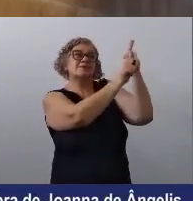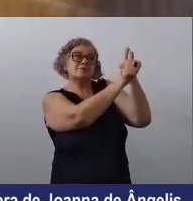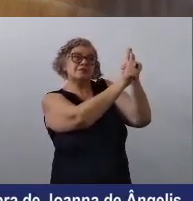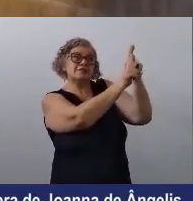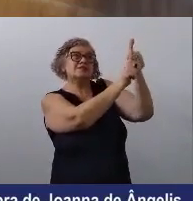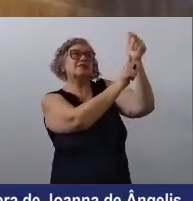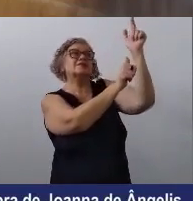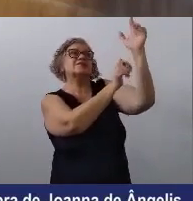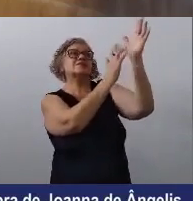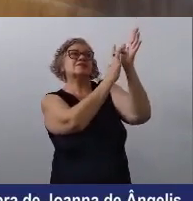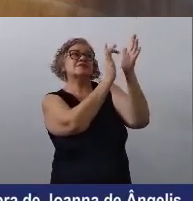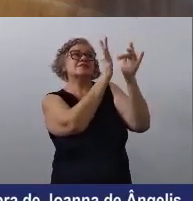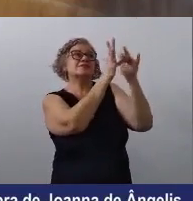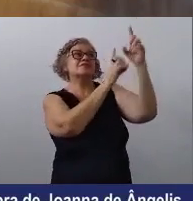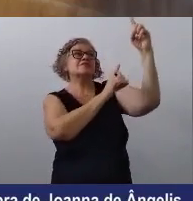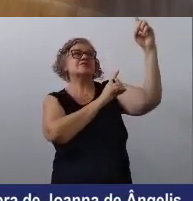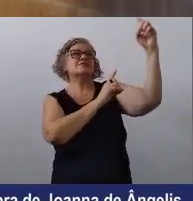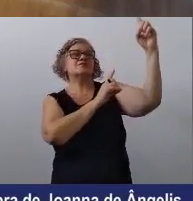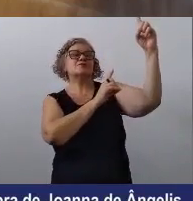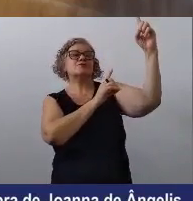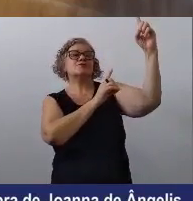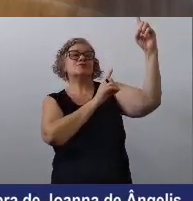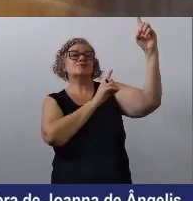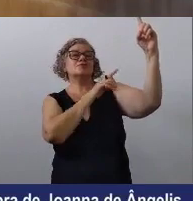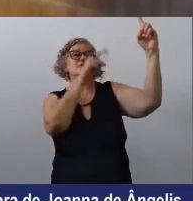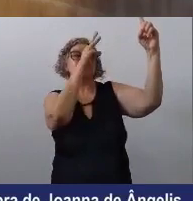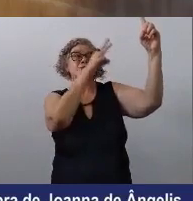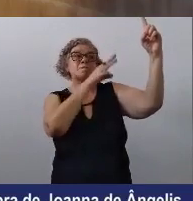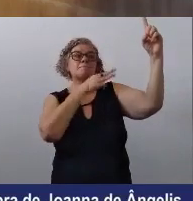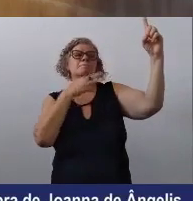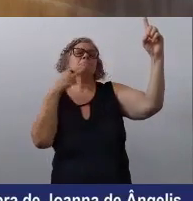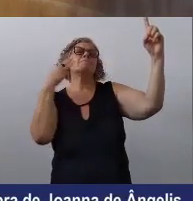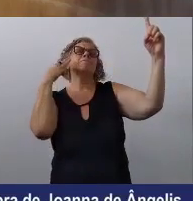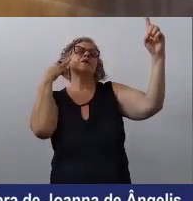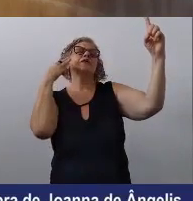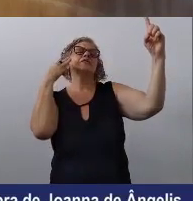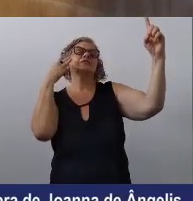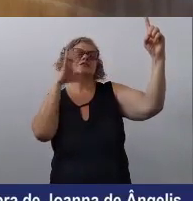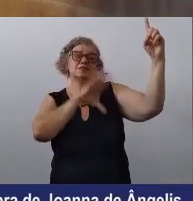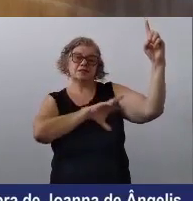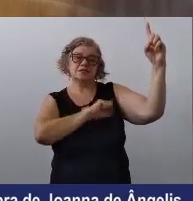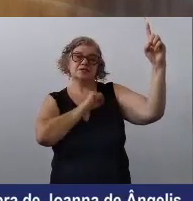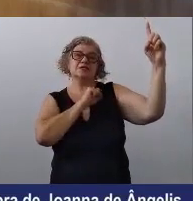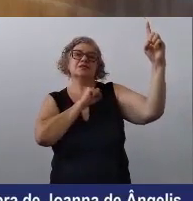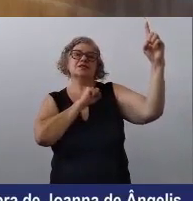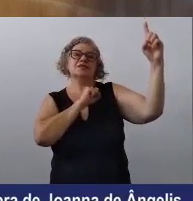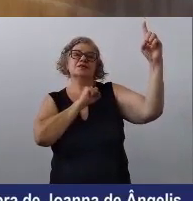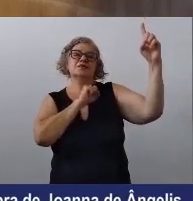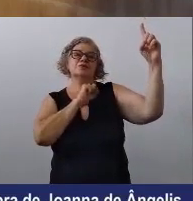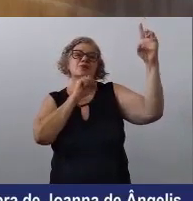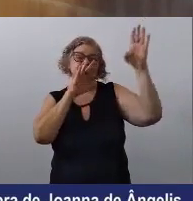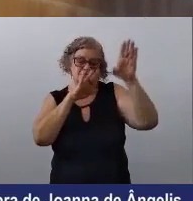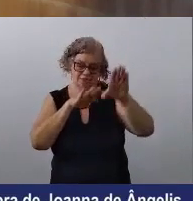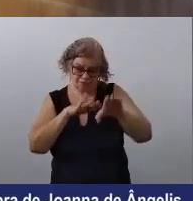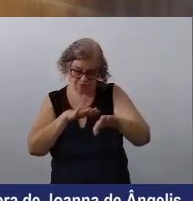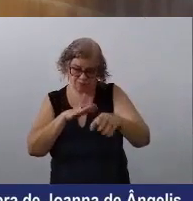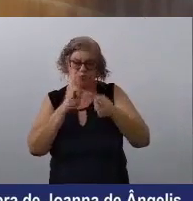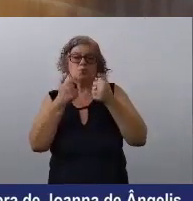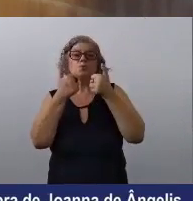Jesus, nosso irmão maior, esse mestre querido a quem servimos com tanto